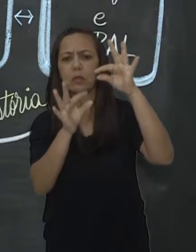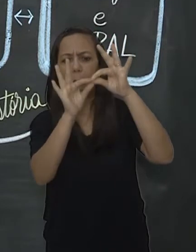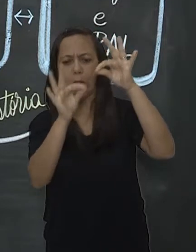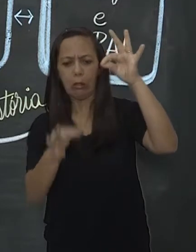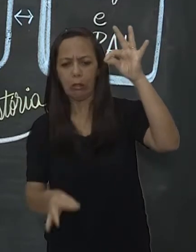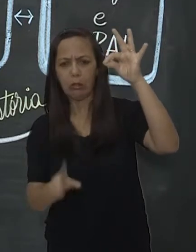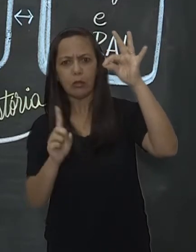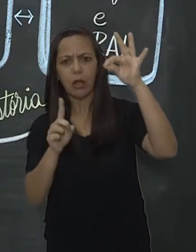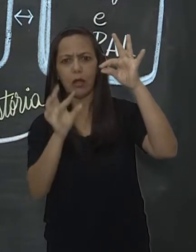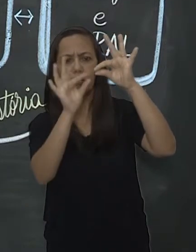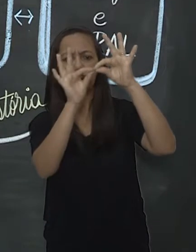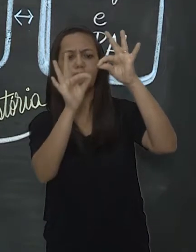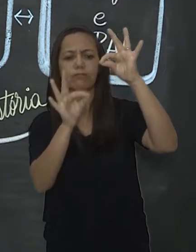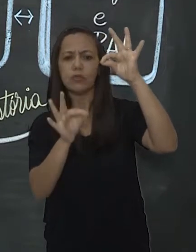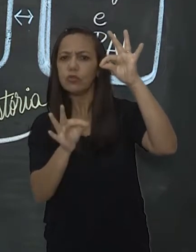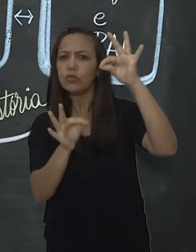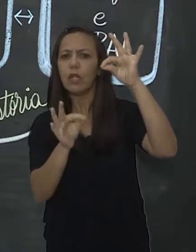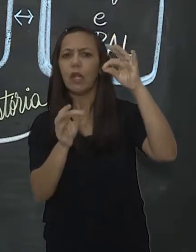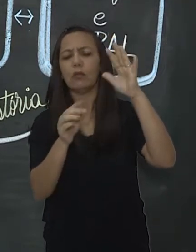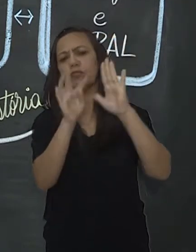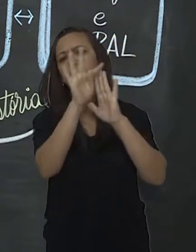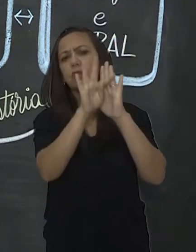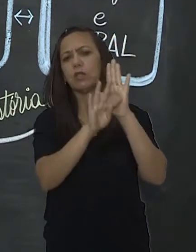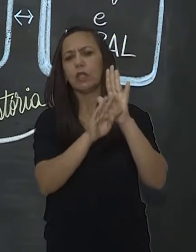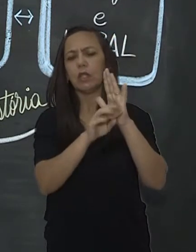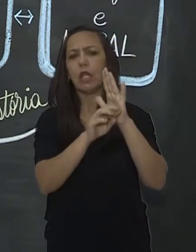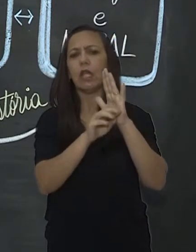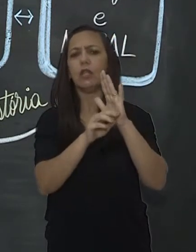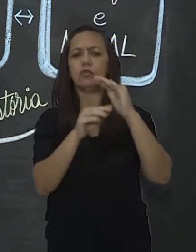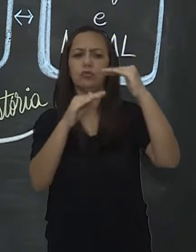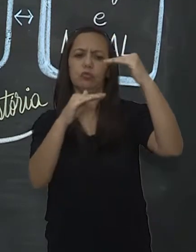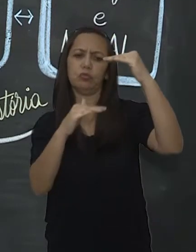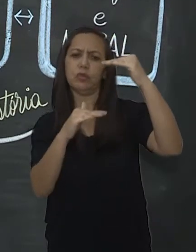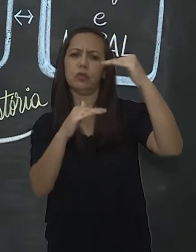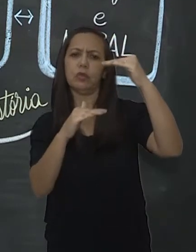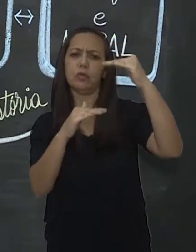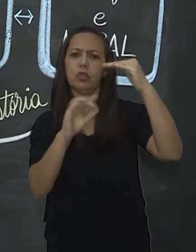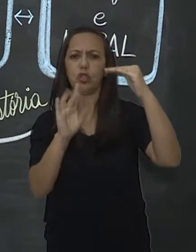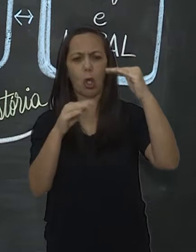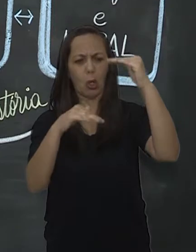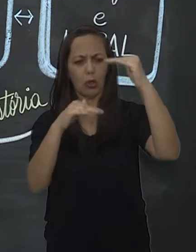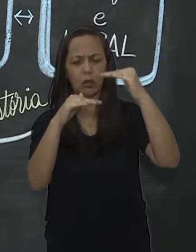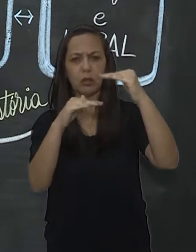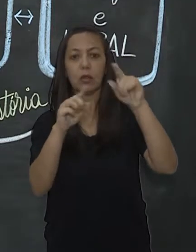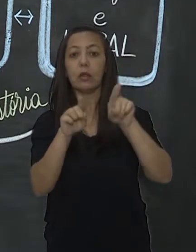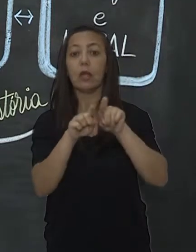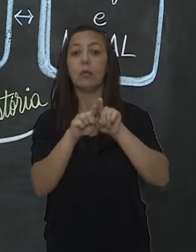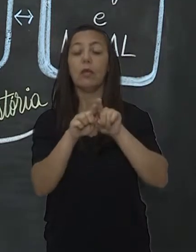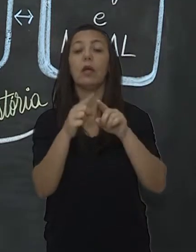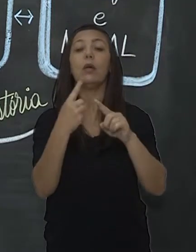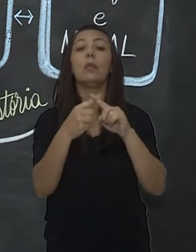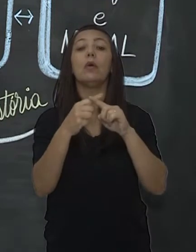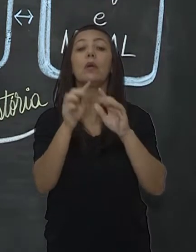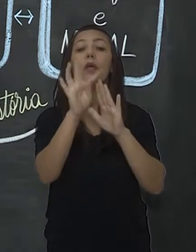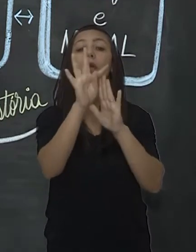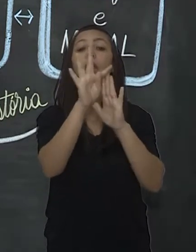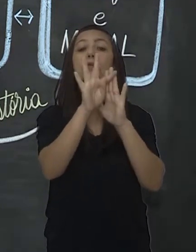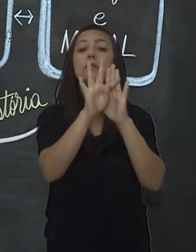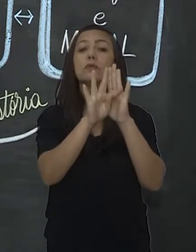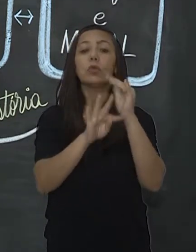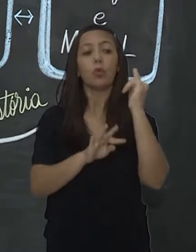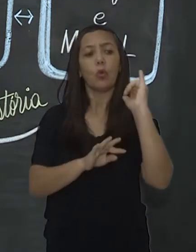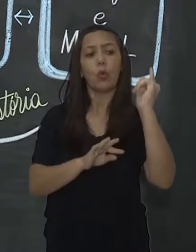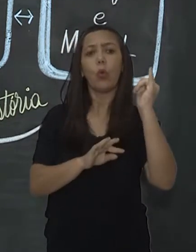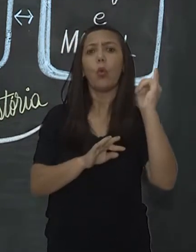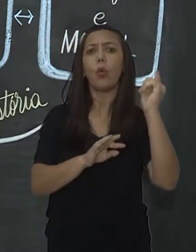short story, que é uma história muito curta. Mas não é só porque ela é curta em termos de tamanho, não. Estou dizendo isso porque você vai se deparar com contos um tanto